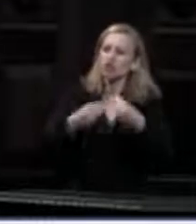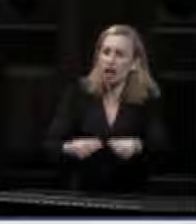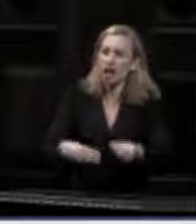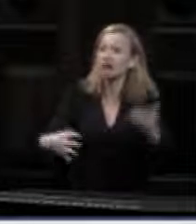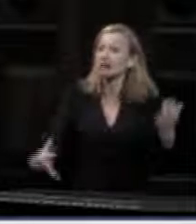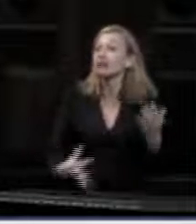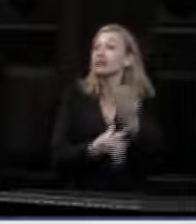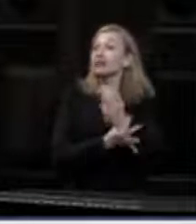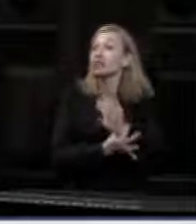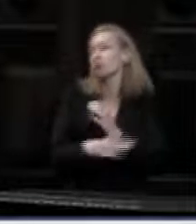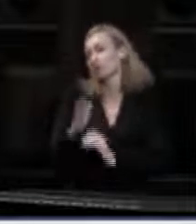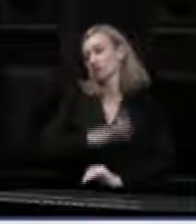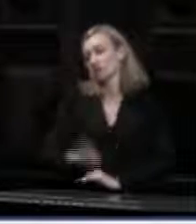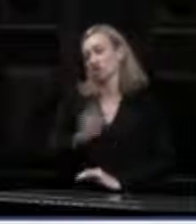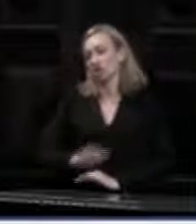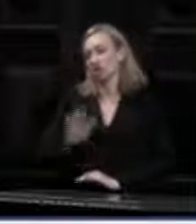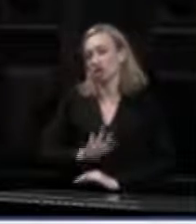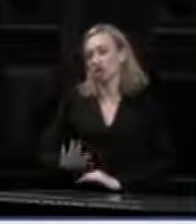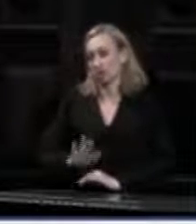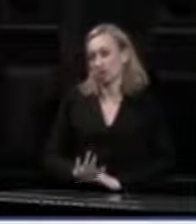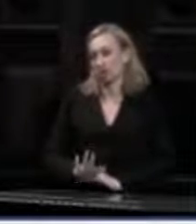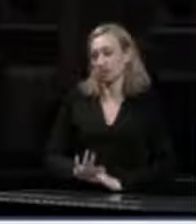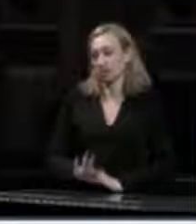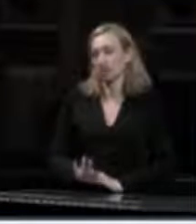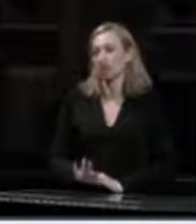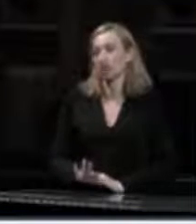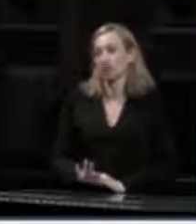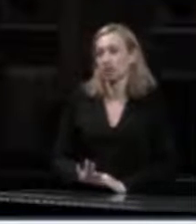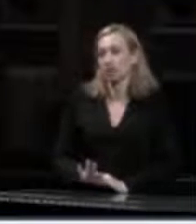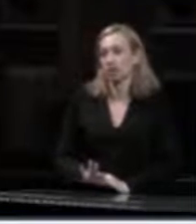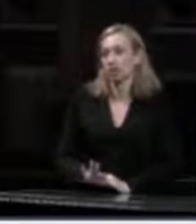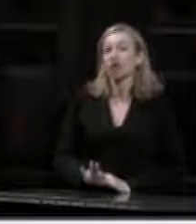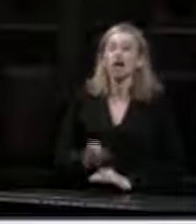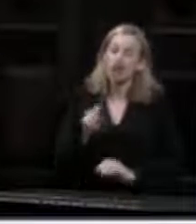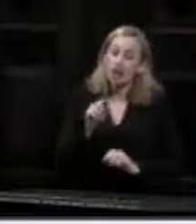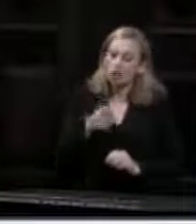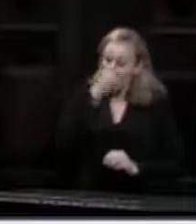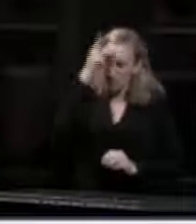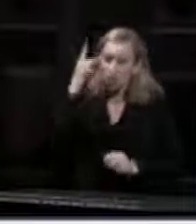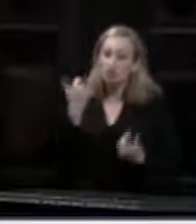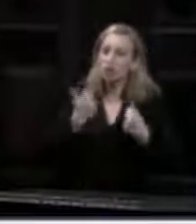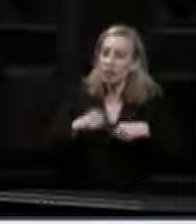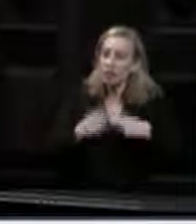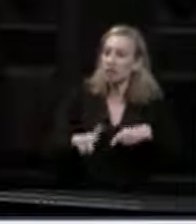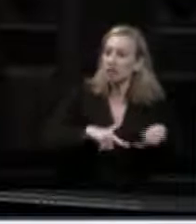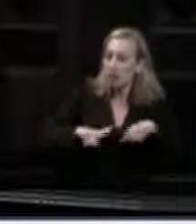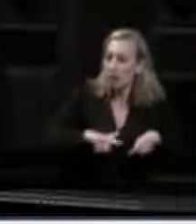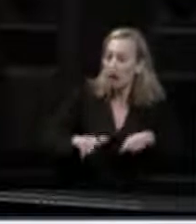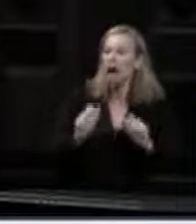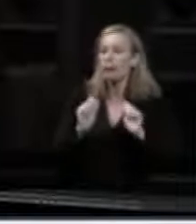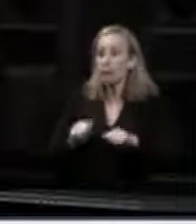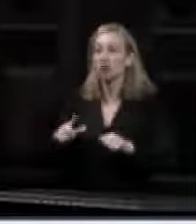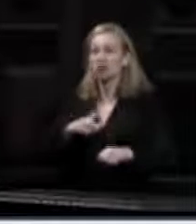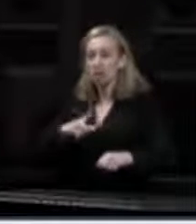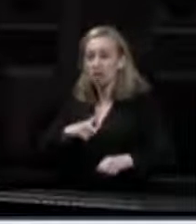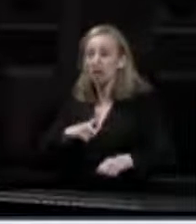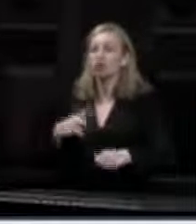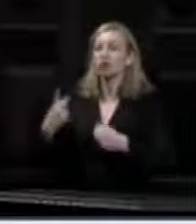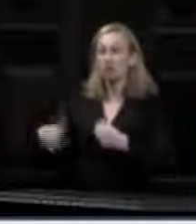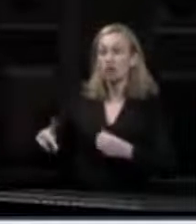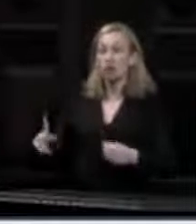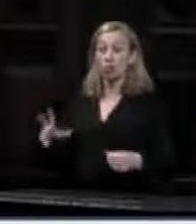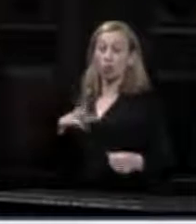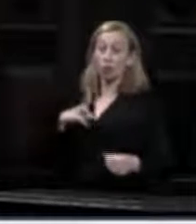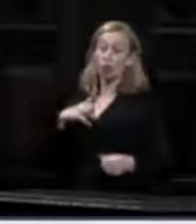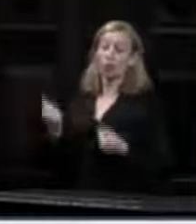a essas pessoas que não têm verdadeiramente dinheiro para comprar uma van, para comprar um micro-ônibus ou para comprar um